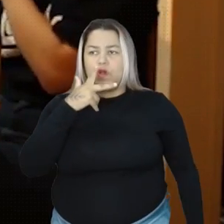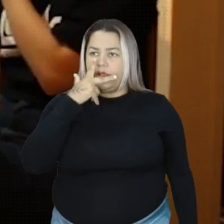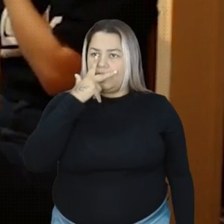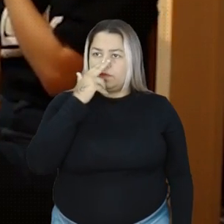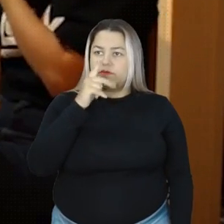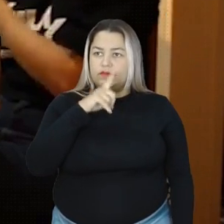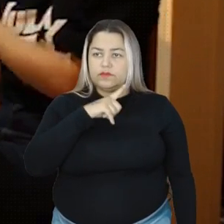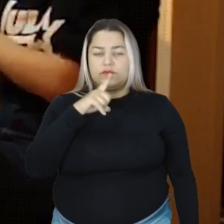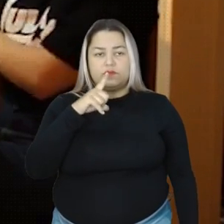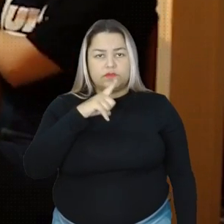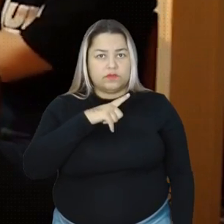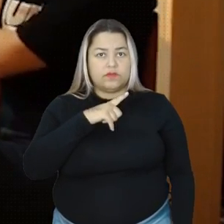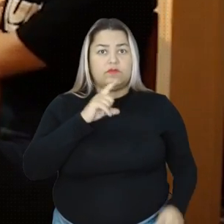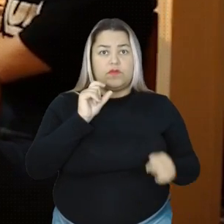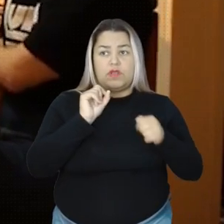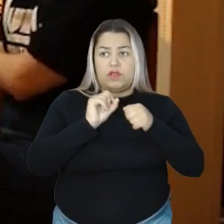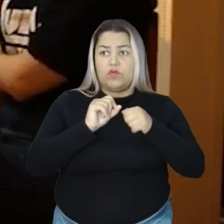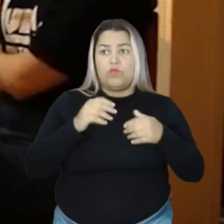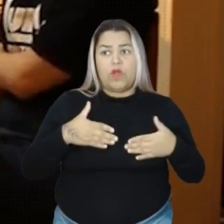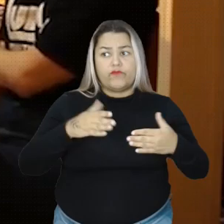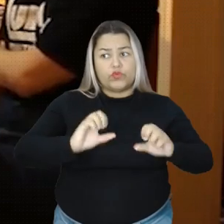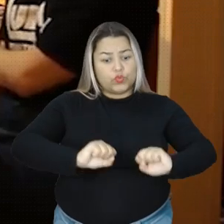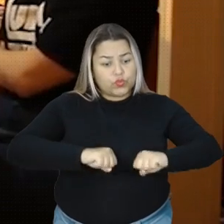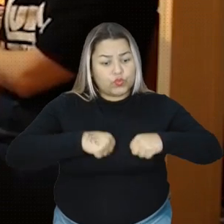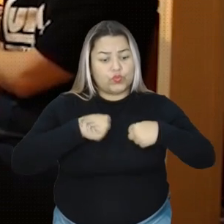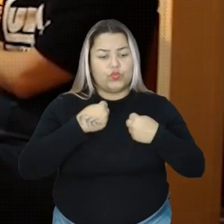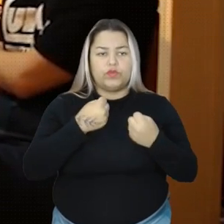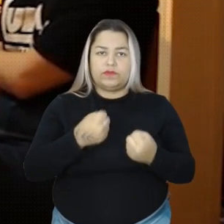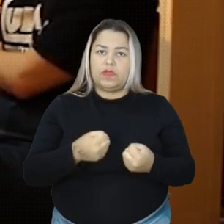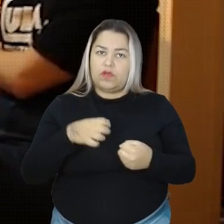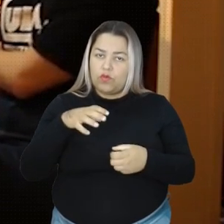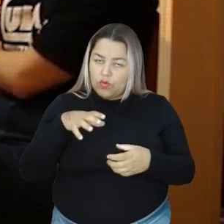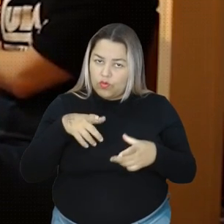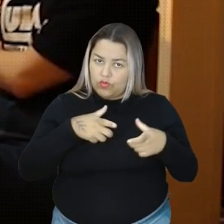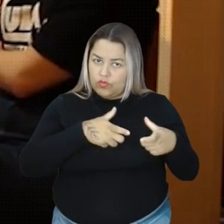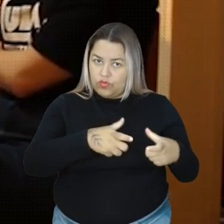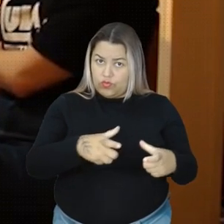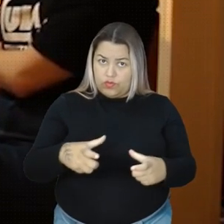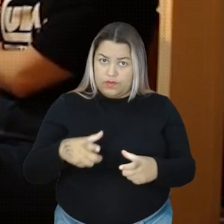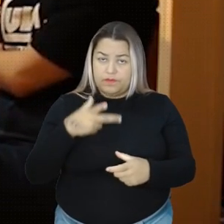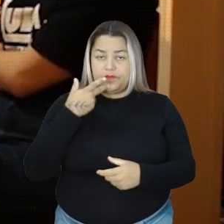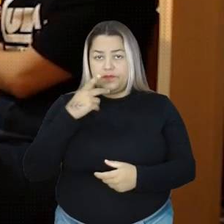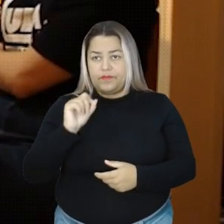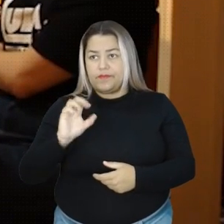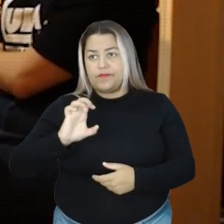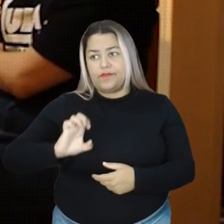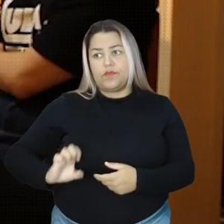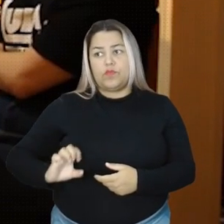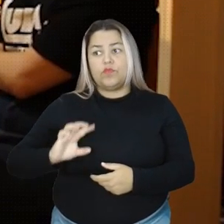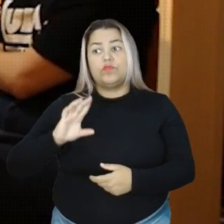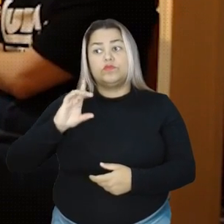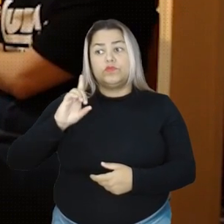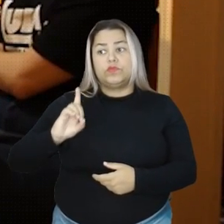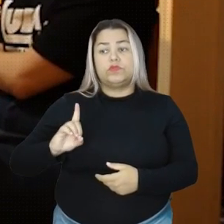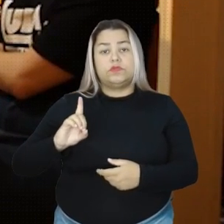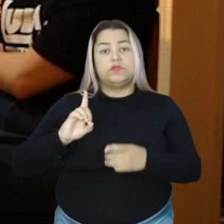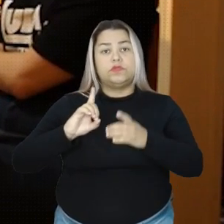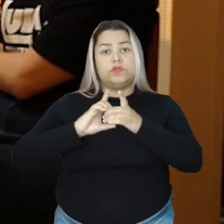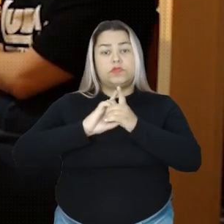que formar uma frente e reforçar um campo, né, aqui de esquerda, democrático,